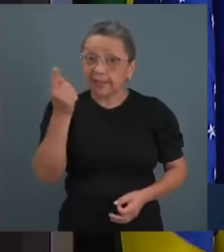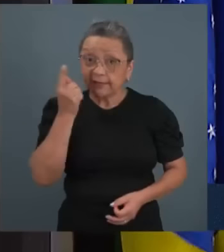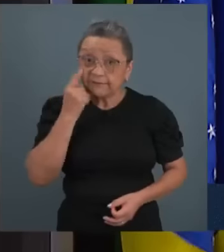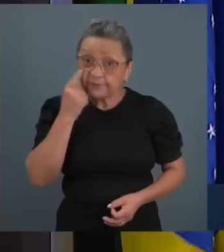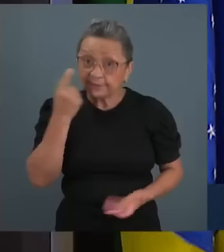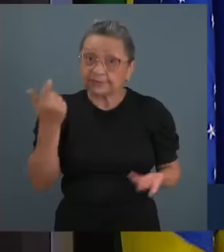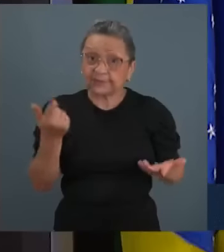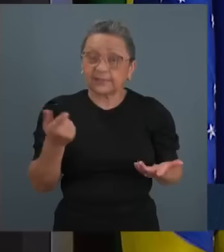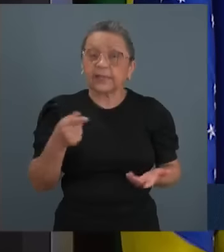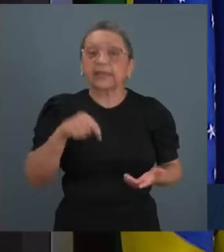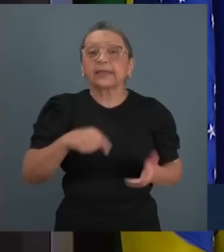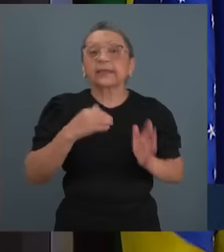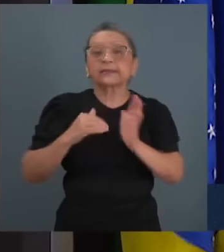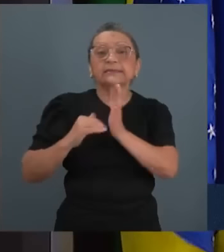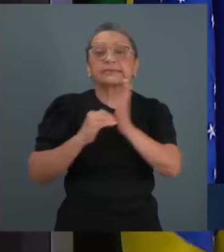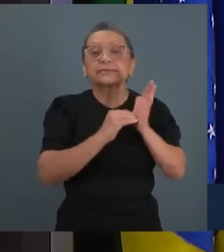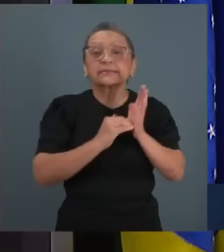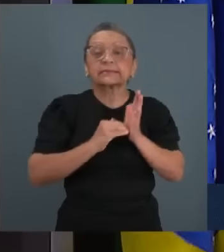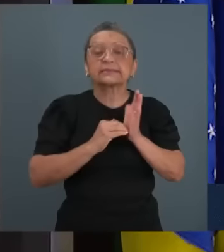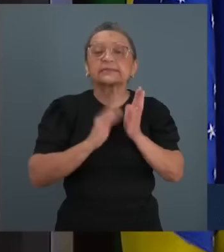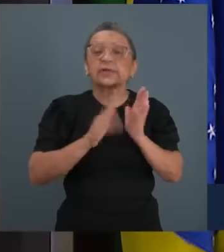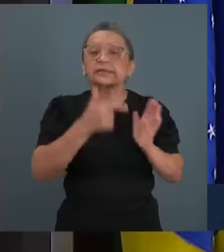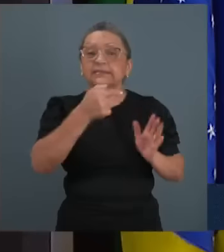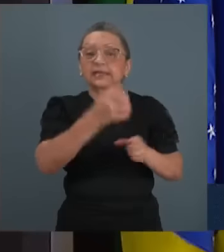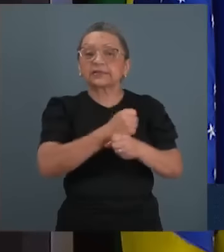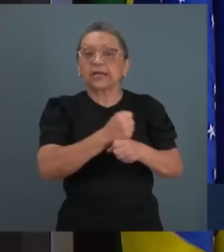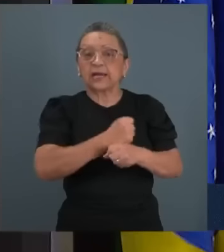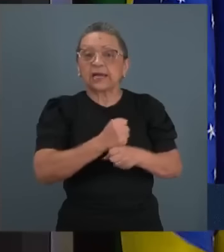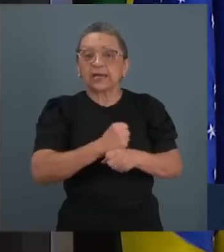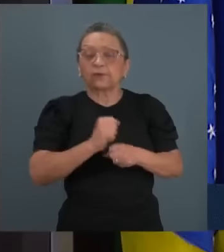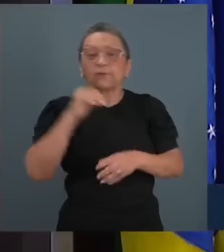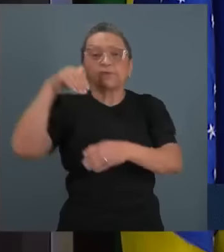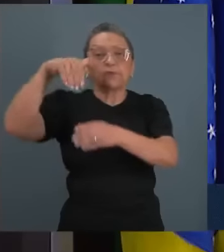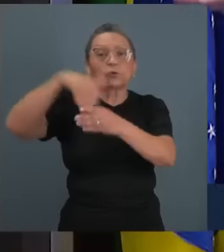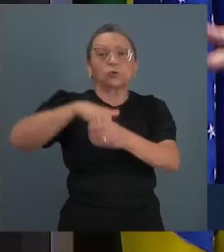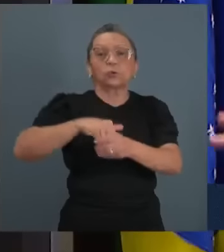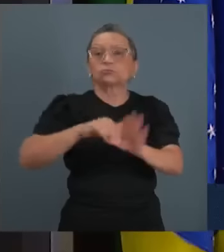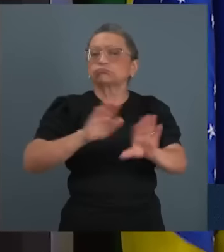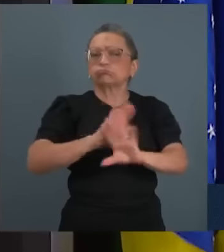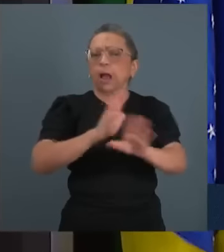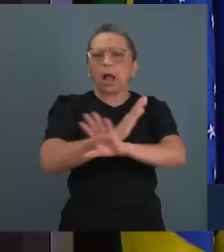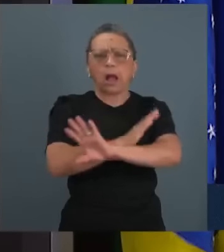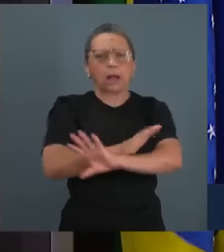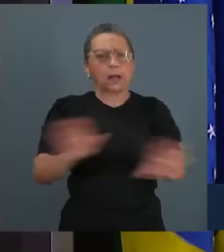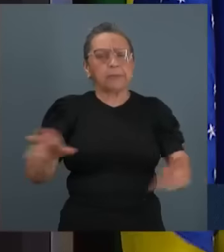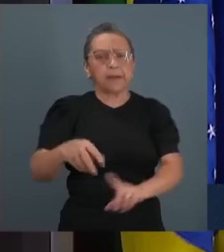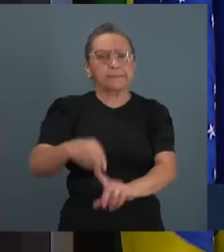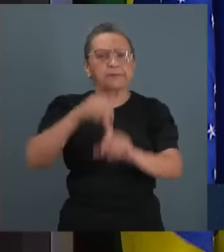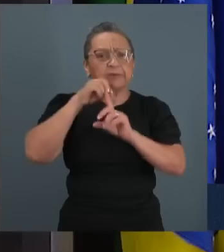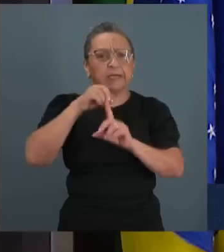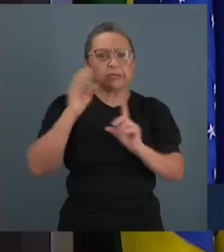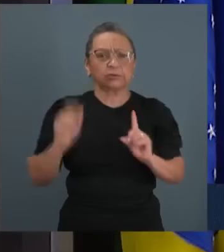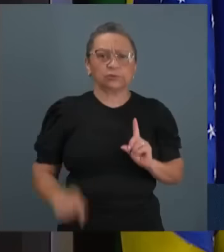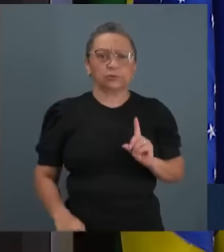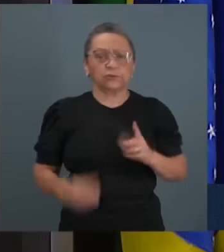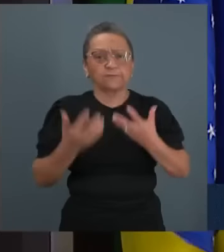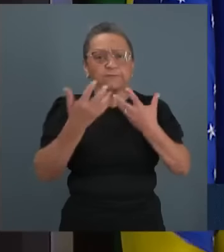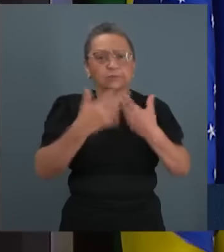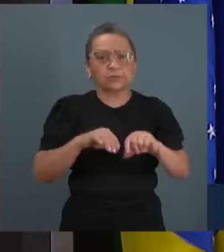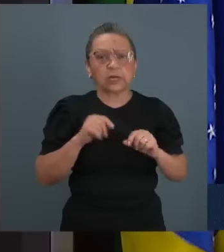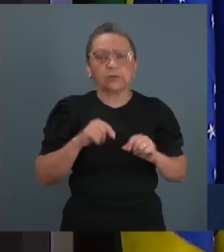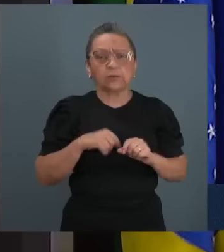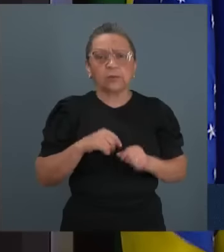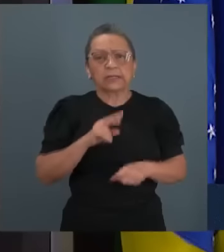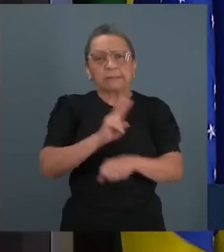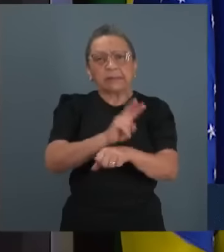feita, o Senado Federal há 7 anos votou para acabar com o foro de prerrogativa de função, essa